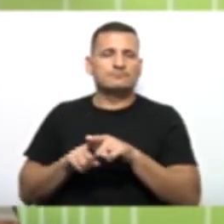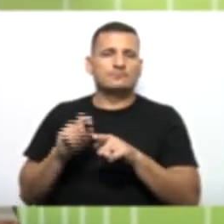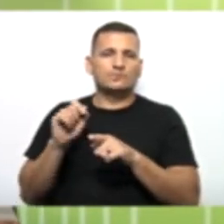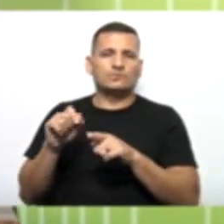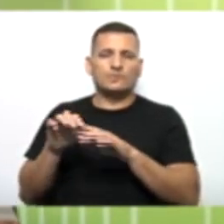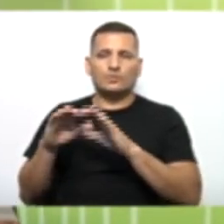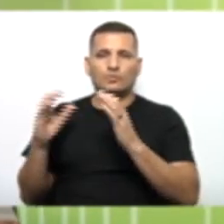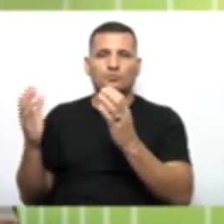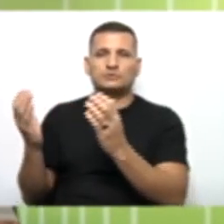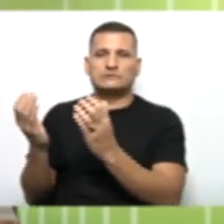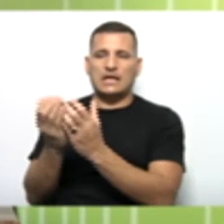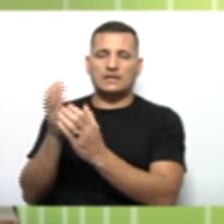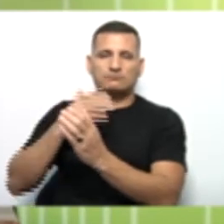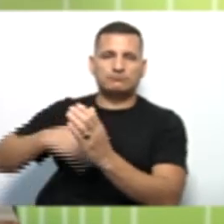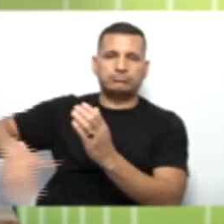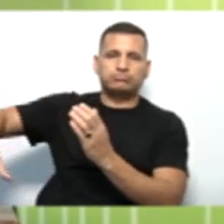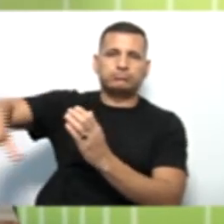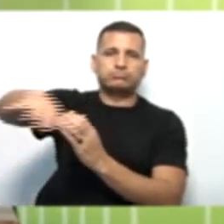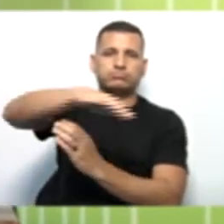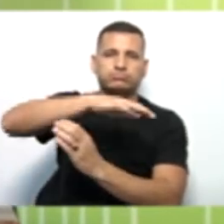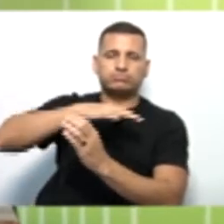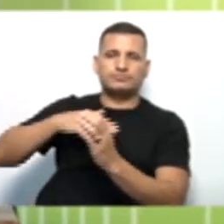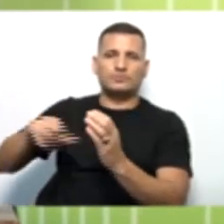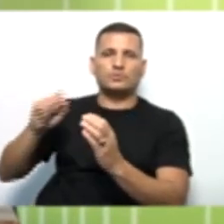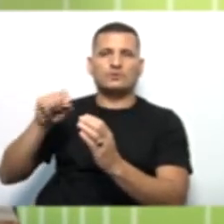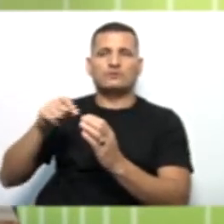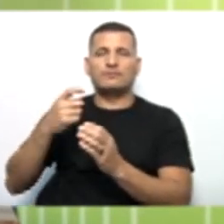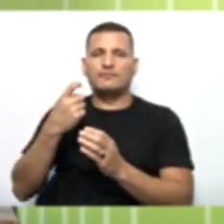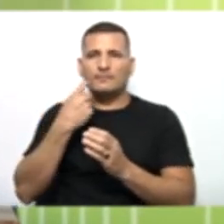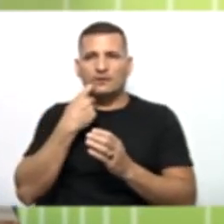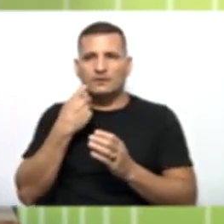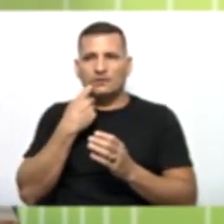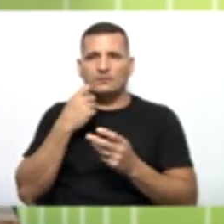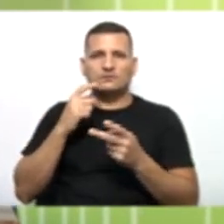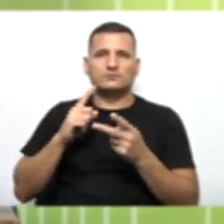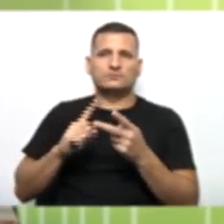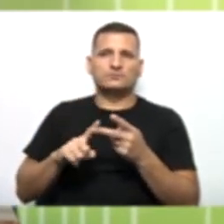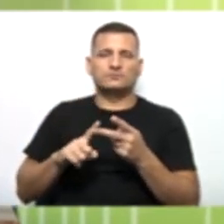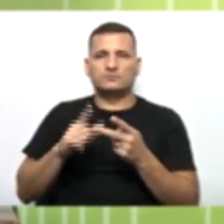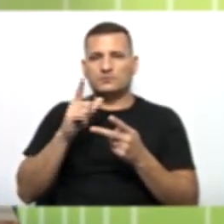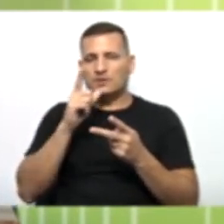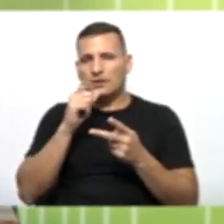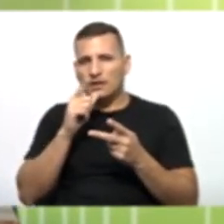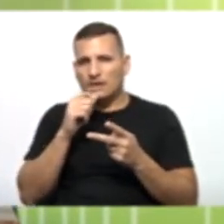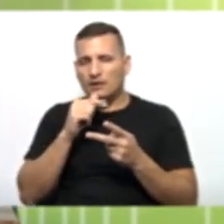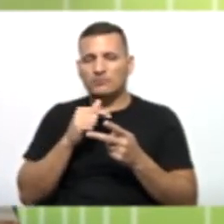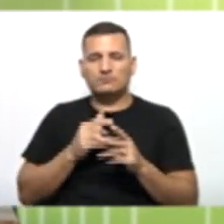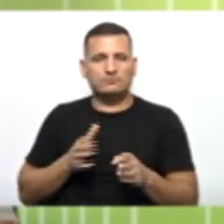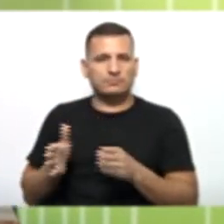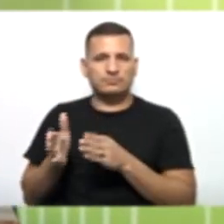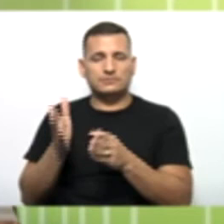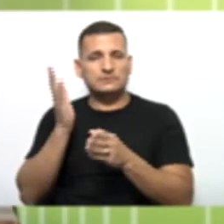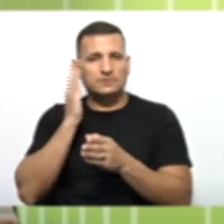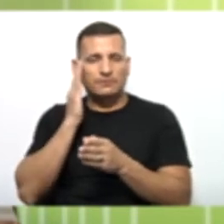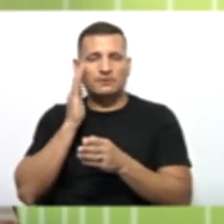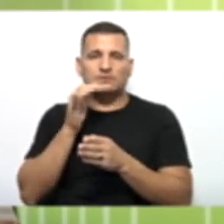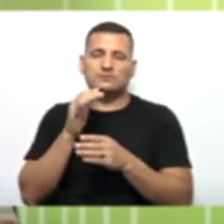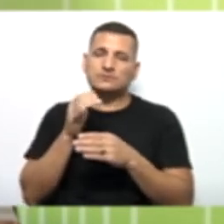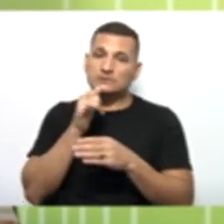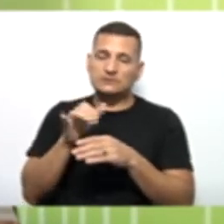aquele meio ambiente, o ciclo dos peixes, o ciclo das águas, para saber como eles também vão ser